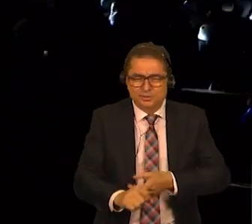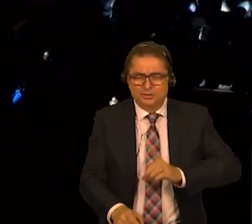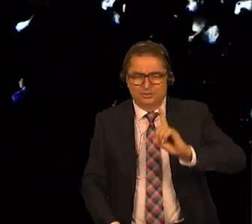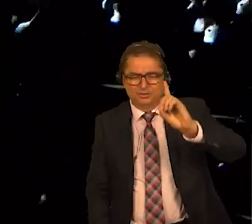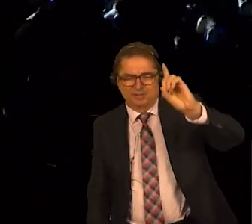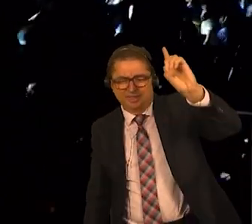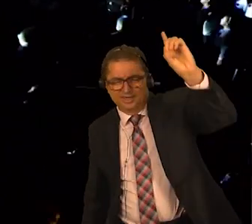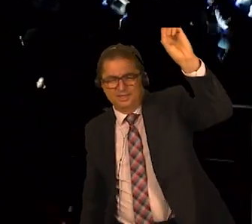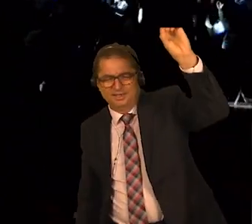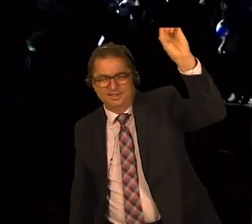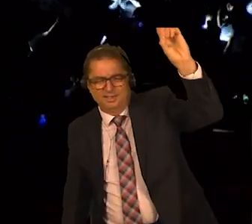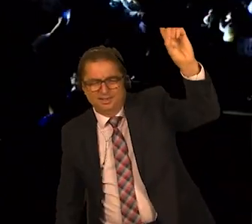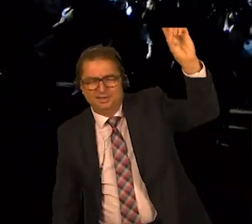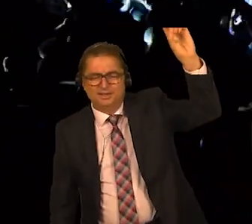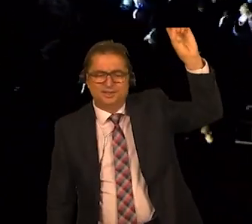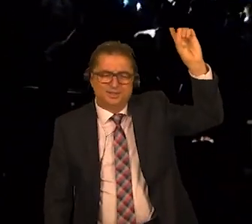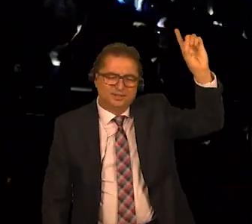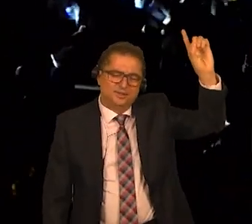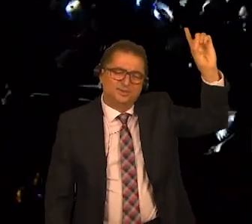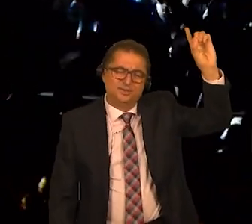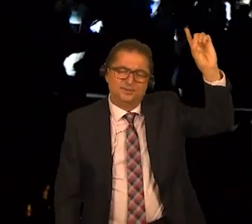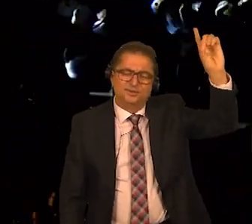confiando em